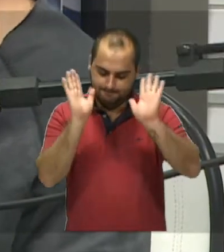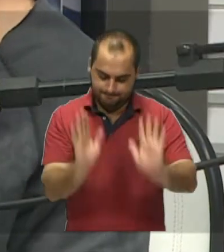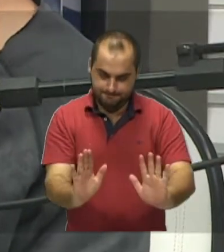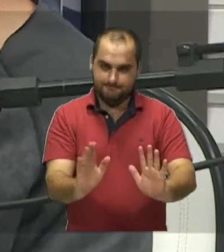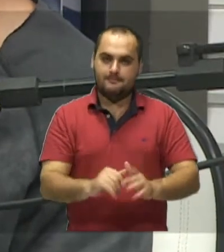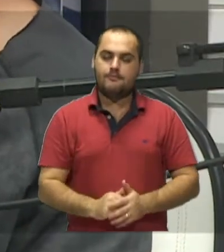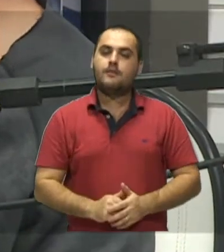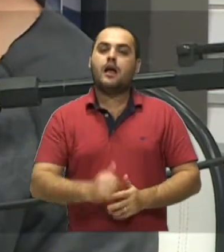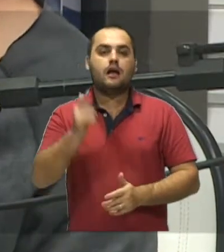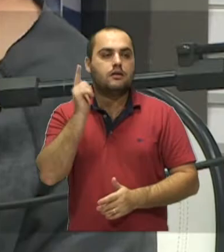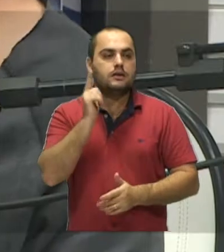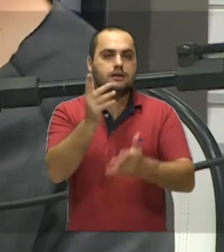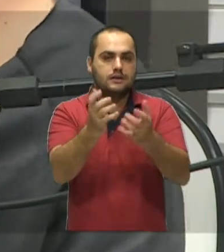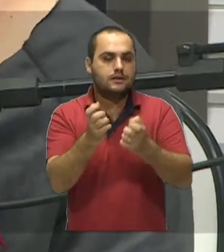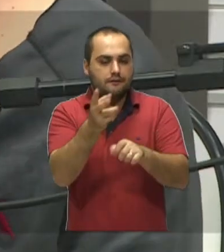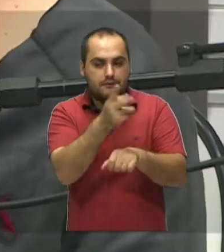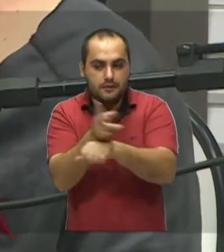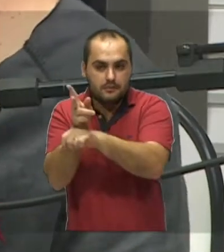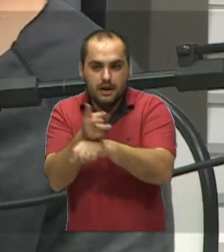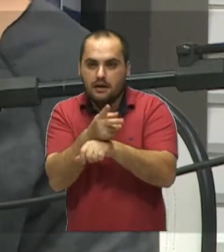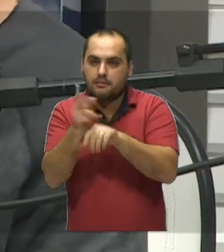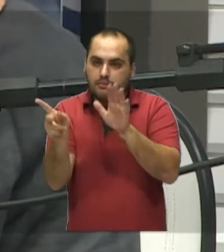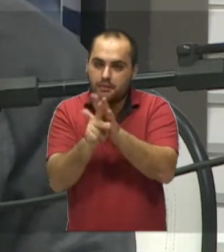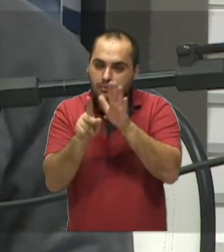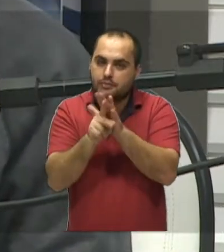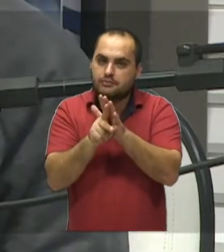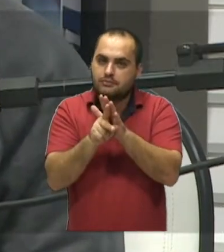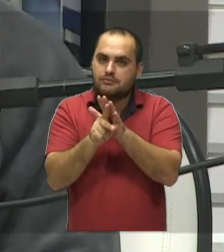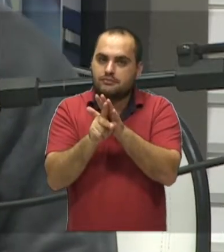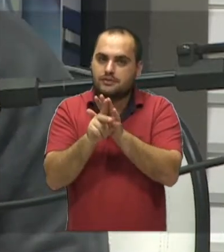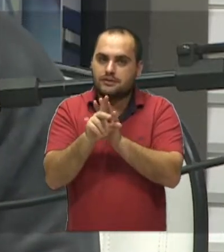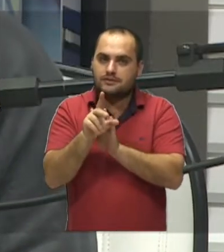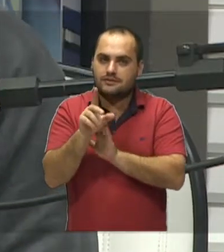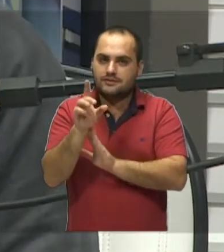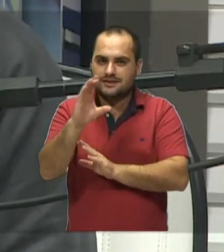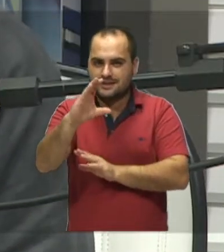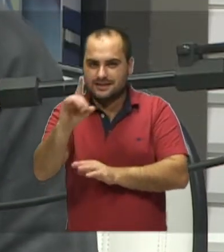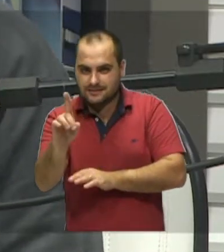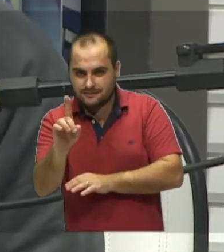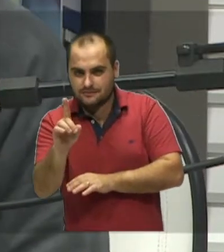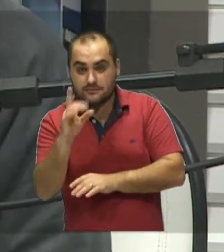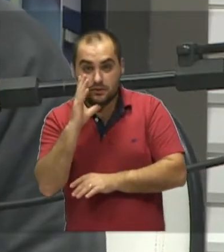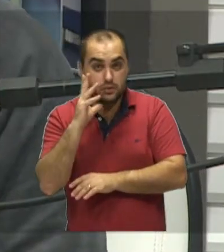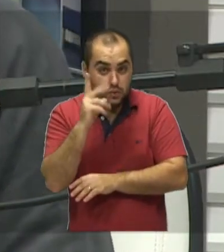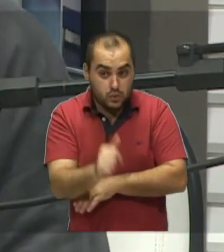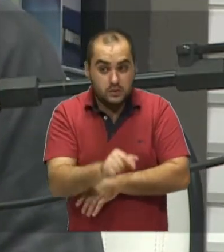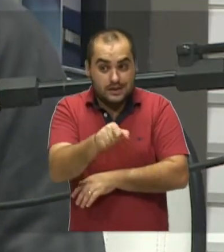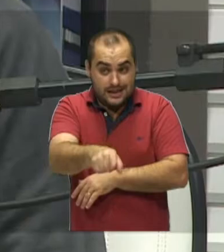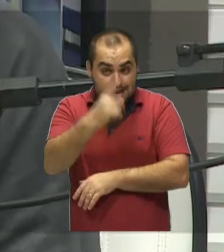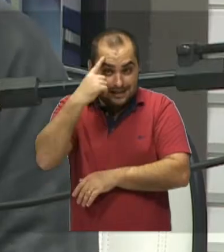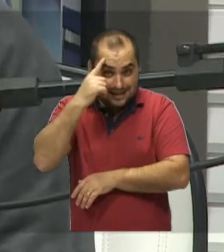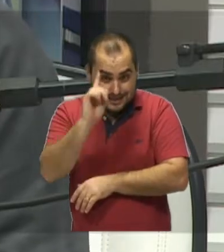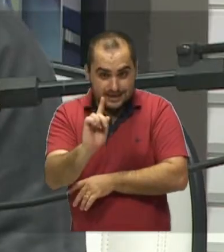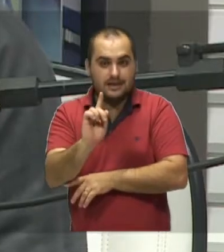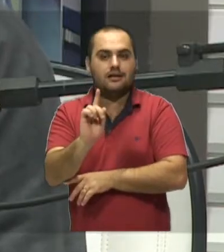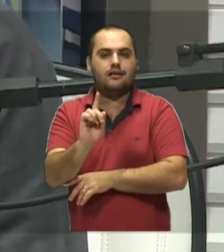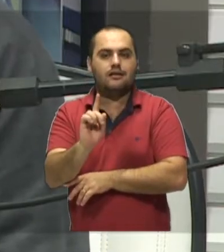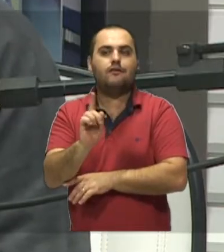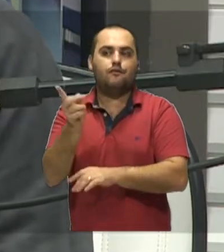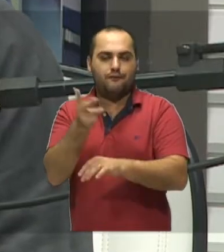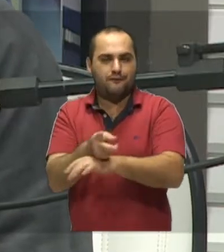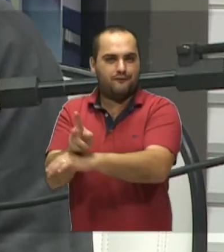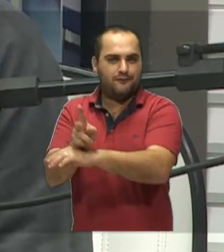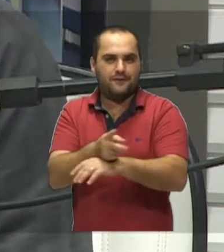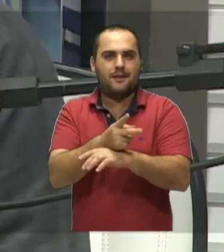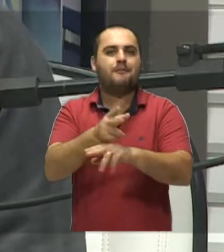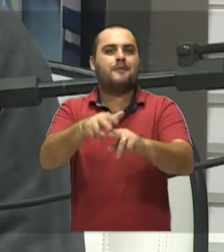resolveu filmar a gravação de um disco. Então, todo o processo de gravação do Casa, naquele dia de gravação, ele foi filmado, por